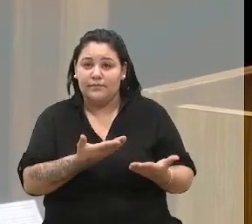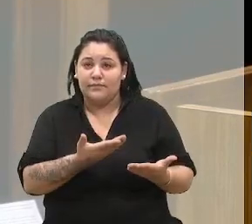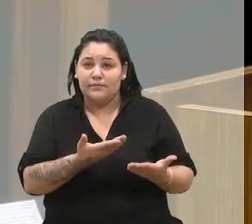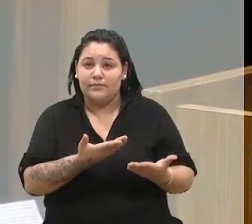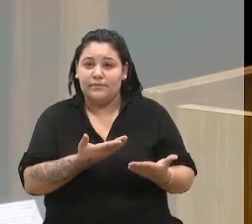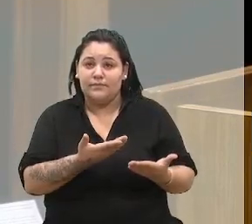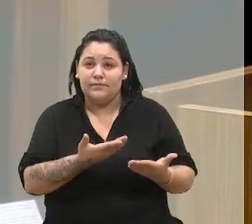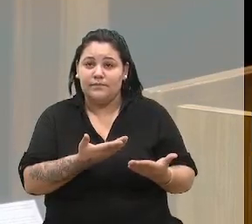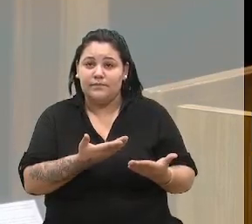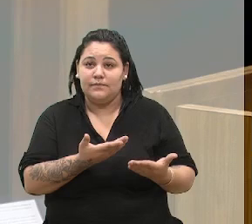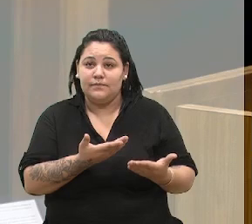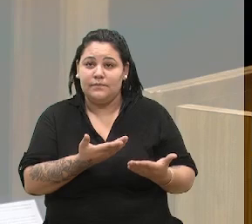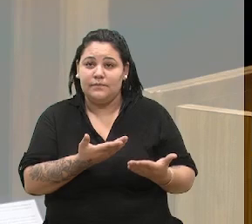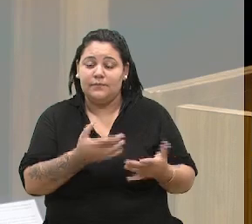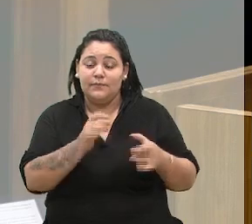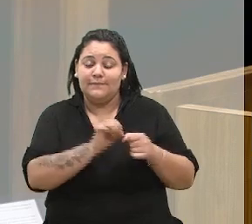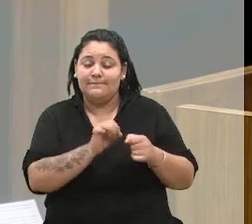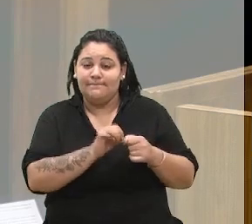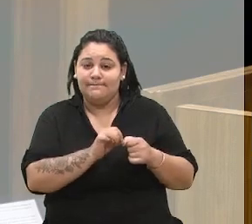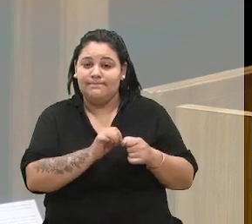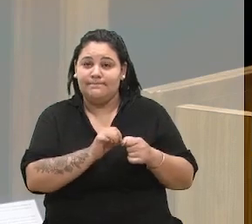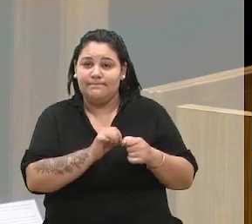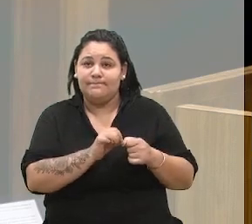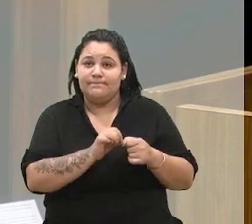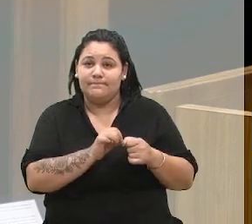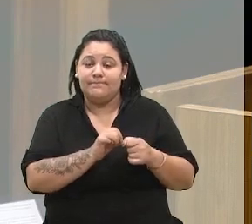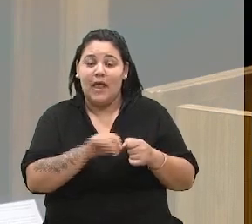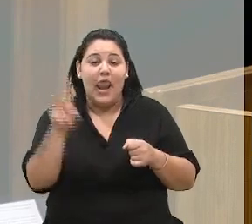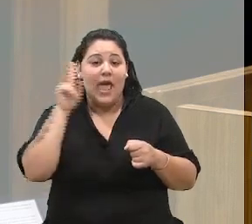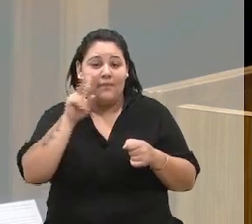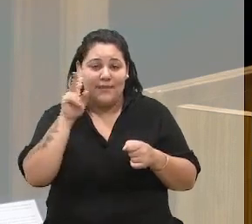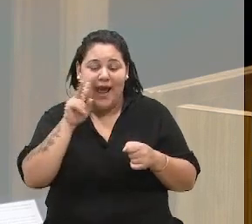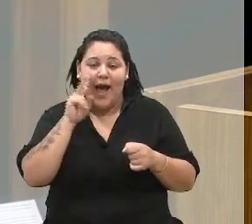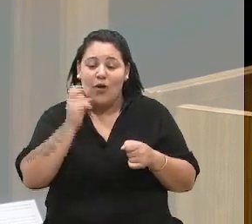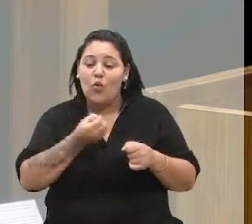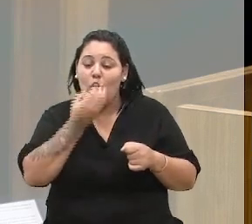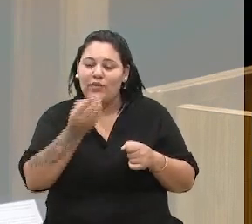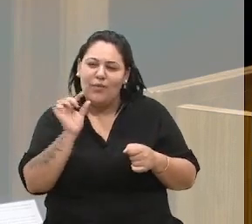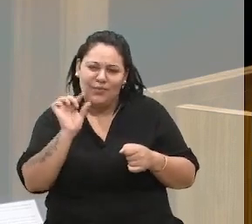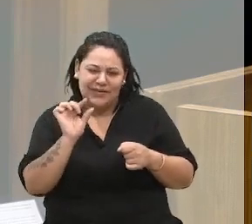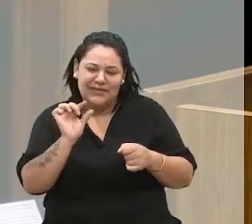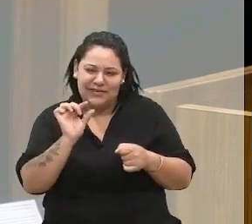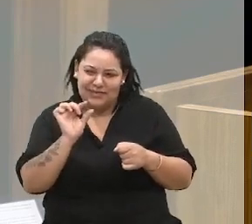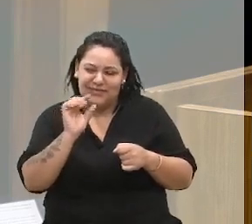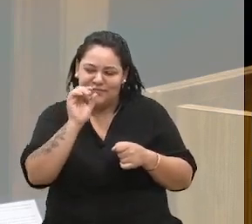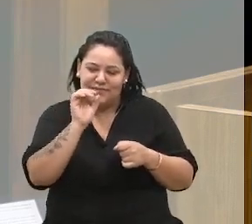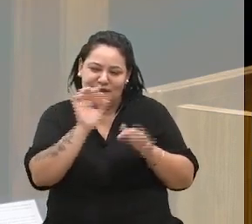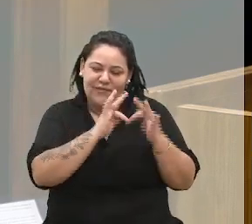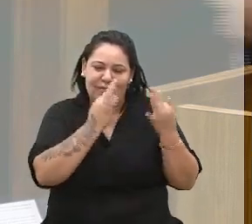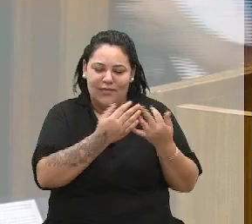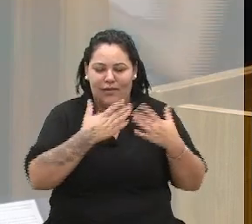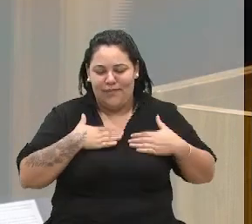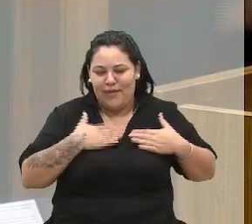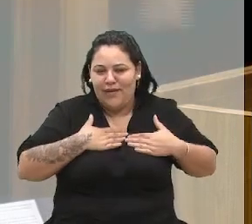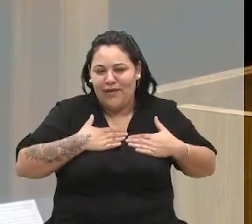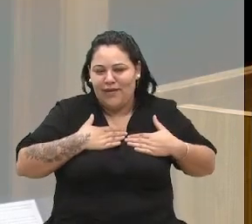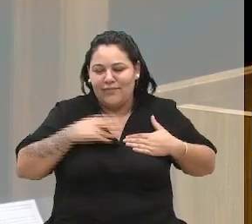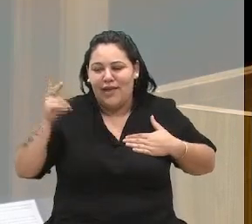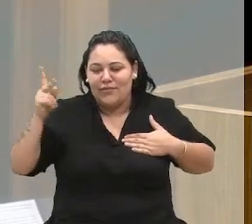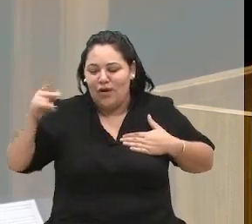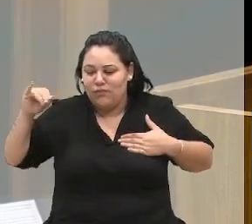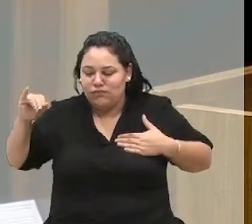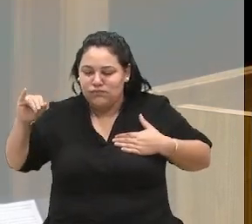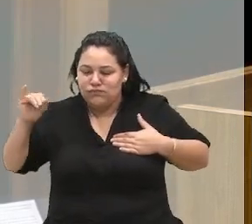desabafo, fazer essa remonta da história, uma parte inclusive da minha família, e